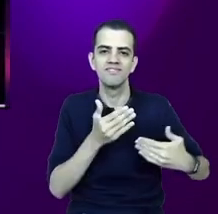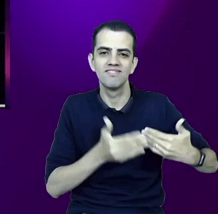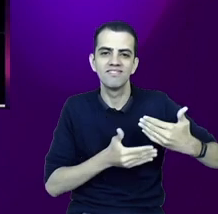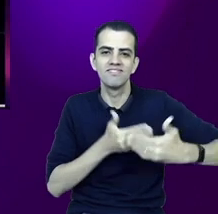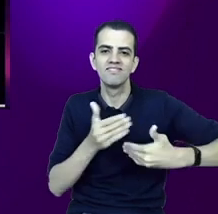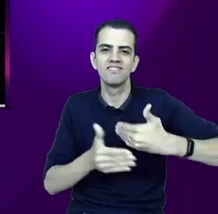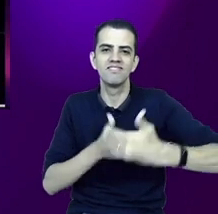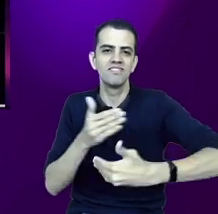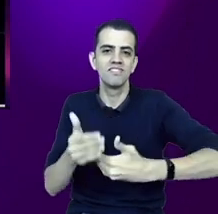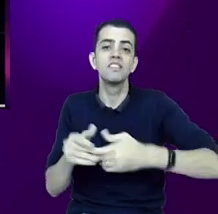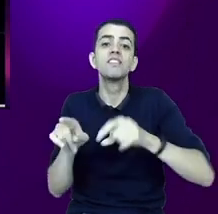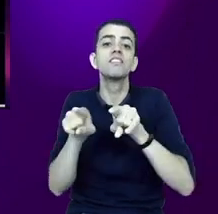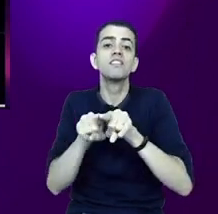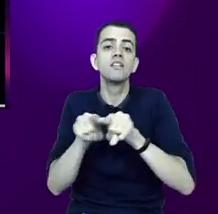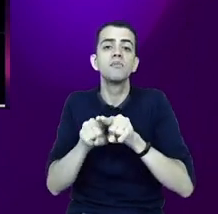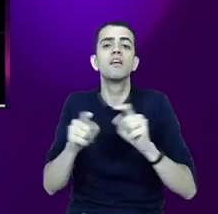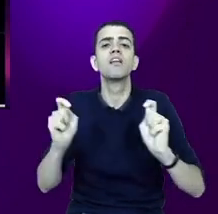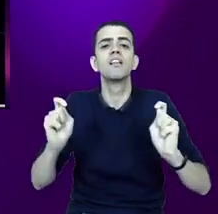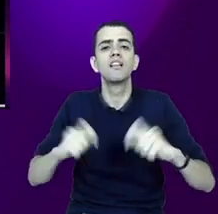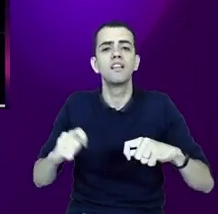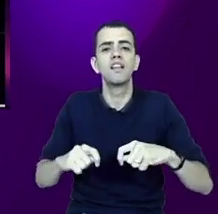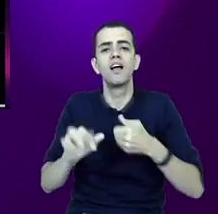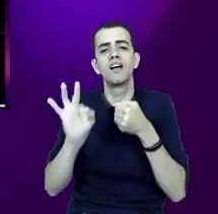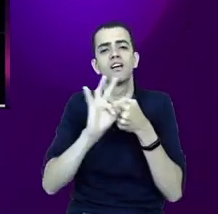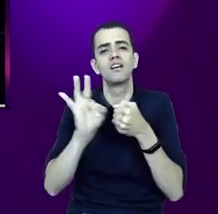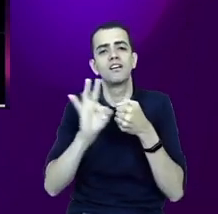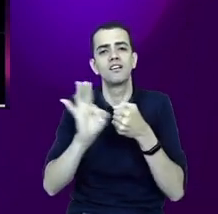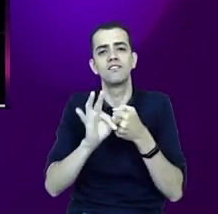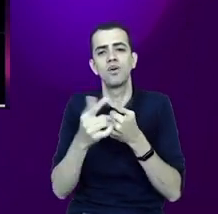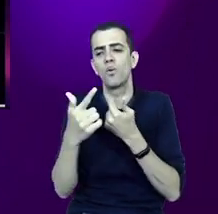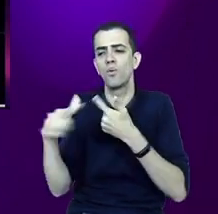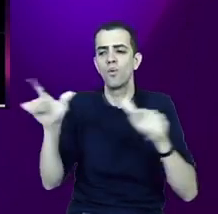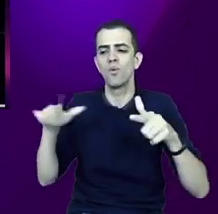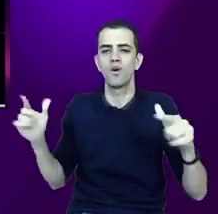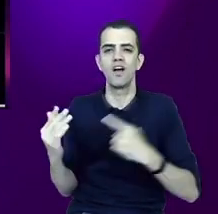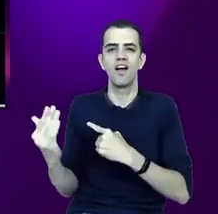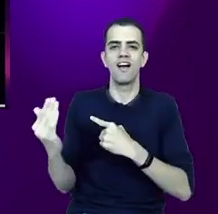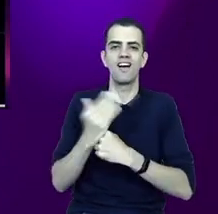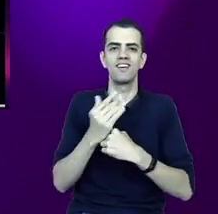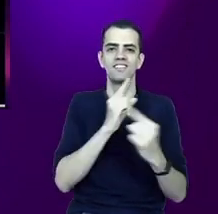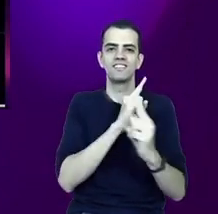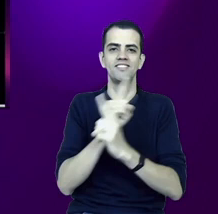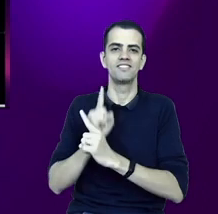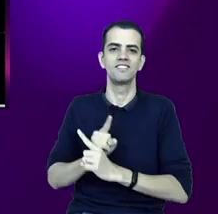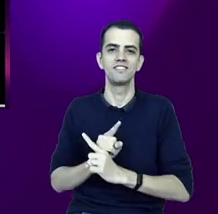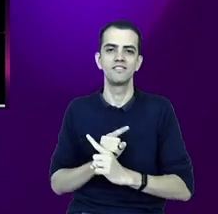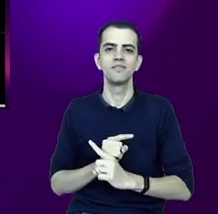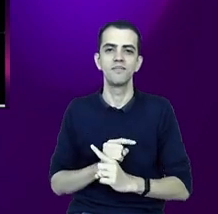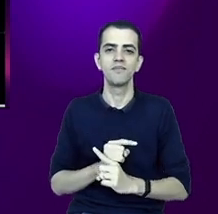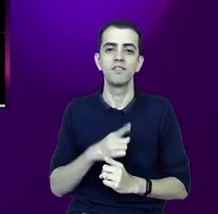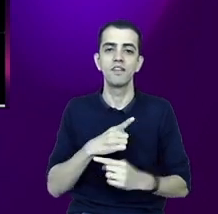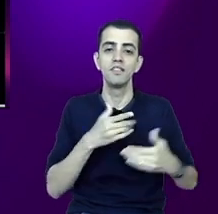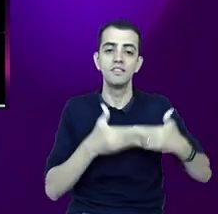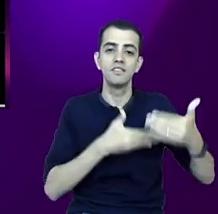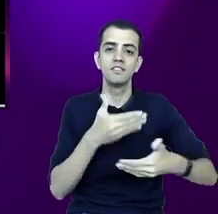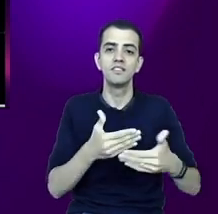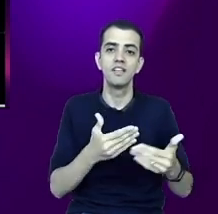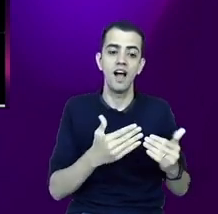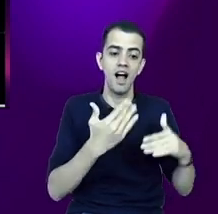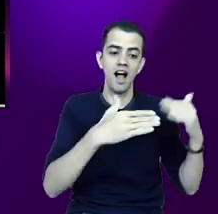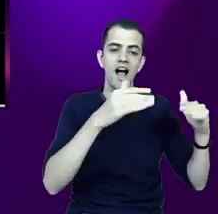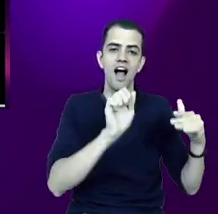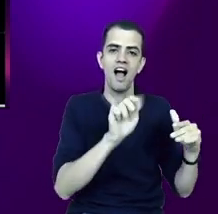definição delas, a gente tem hoje várias outras ferramentas, tá? Que são ditas as sequências avançadas de